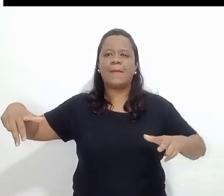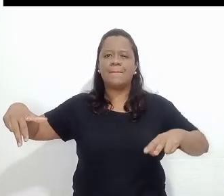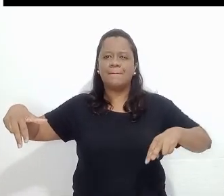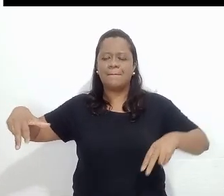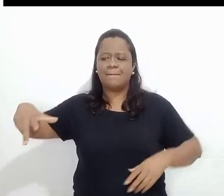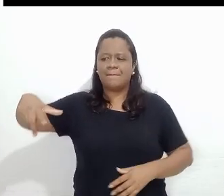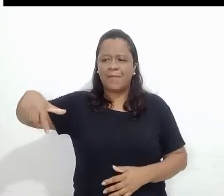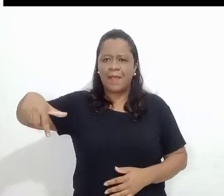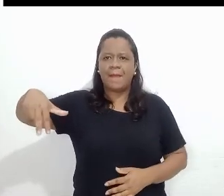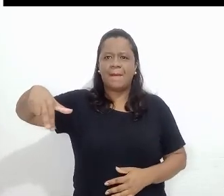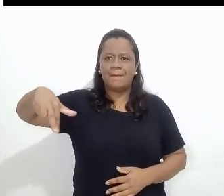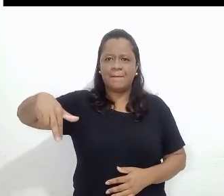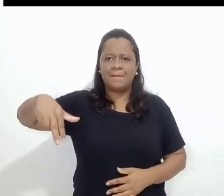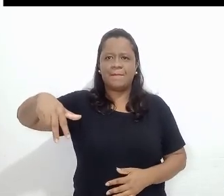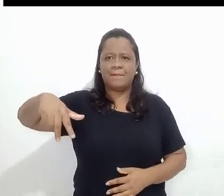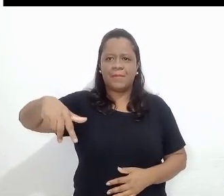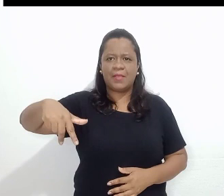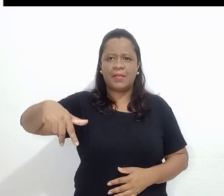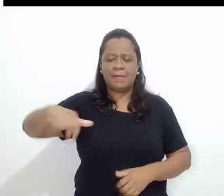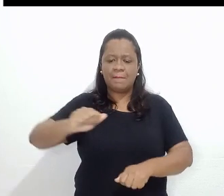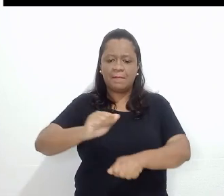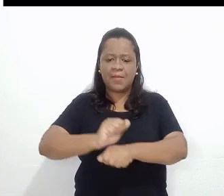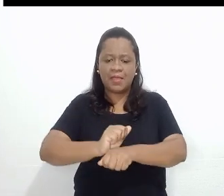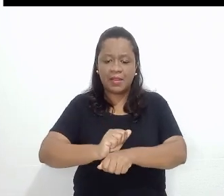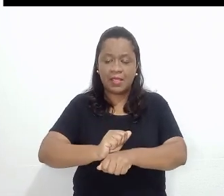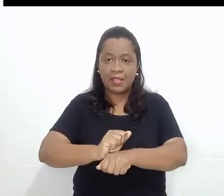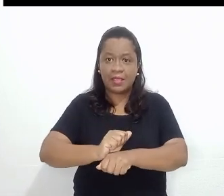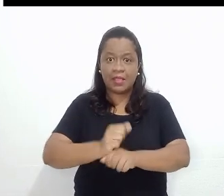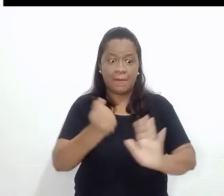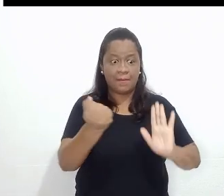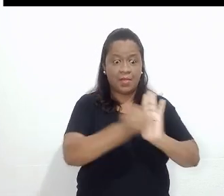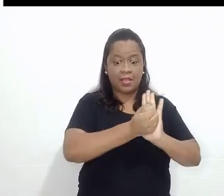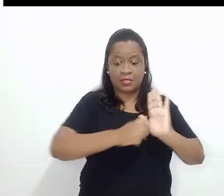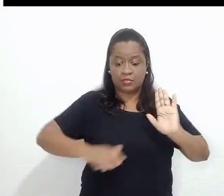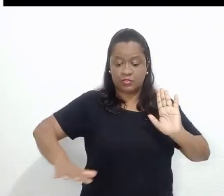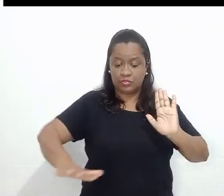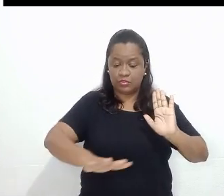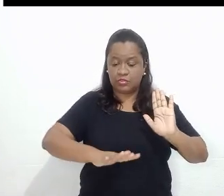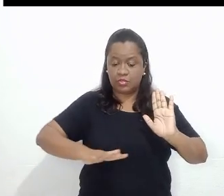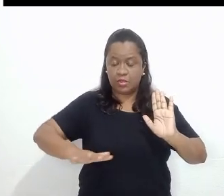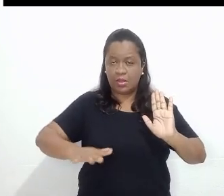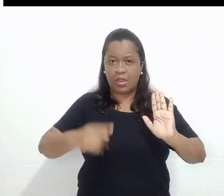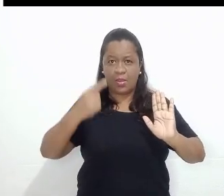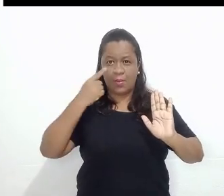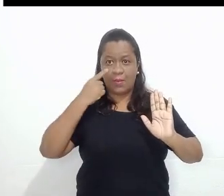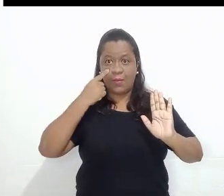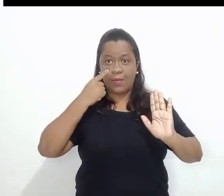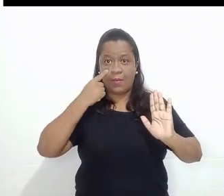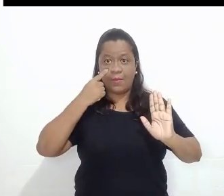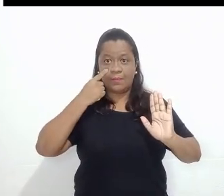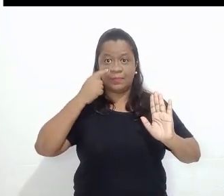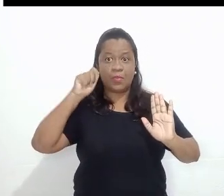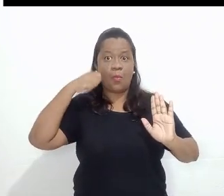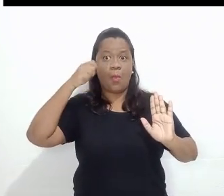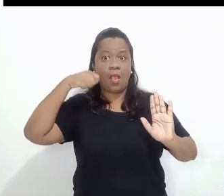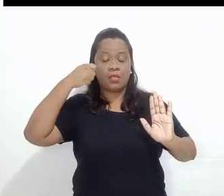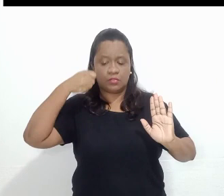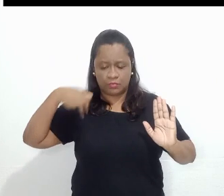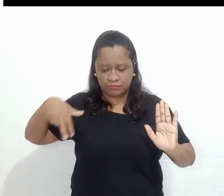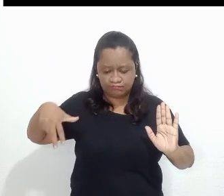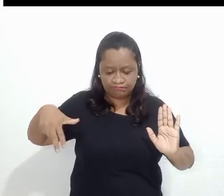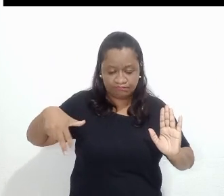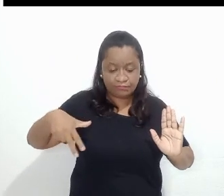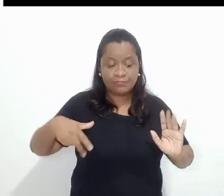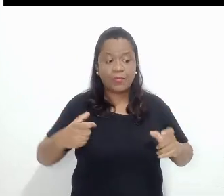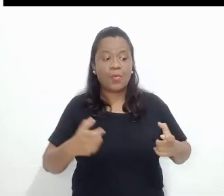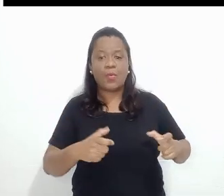tudo certinho. Tem marcações no chão, inclusive, para auxiliar o ator a saber exatamente aonde ele para quando ele caminha, para que direção